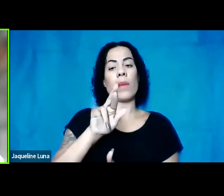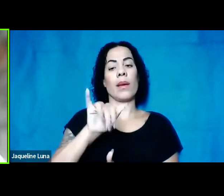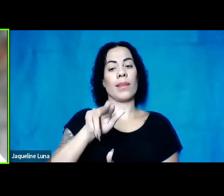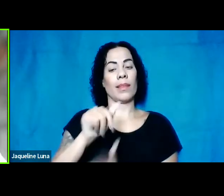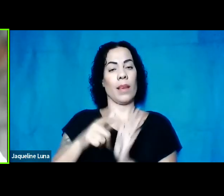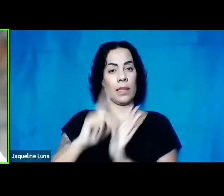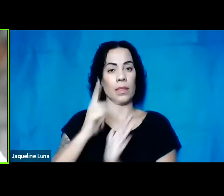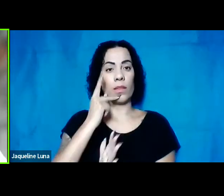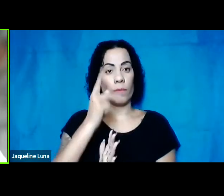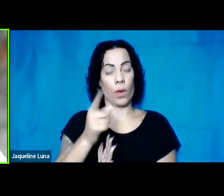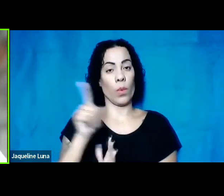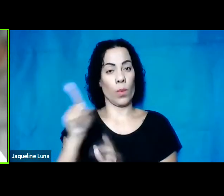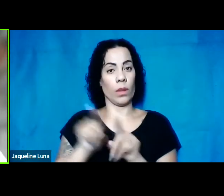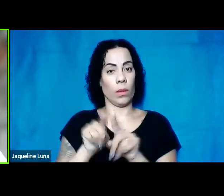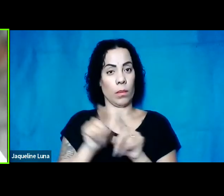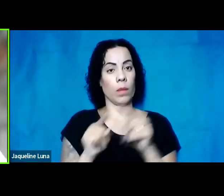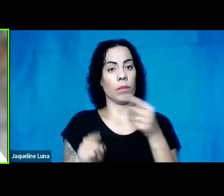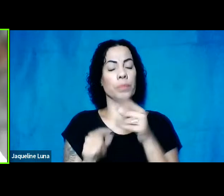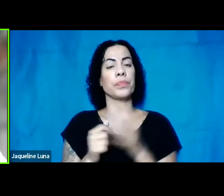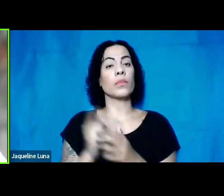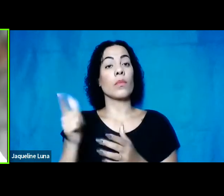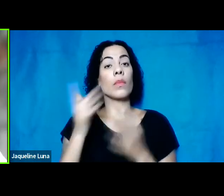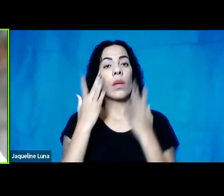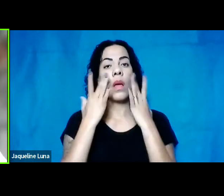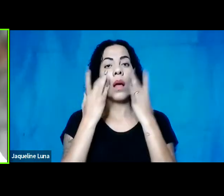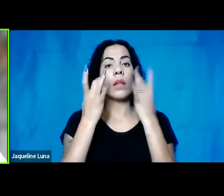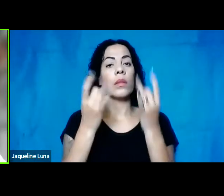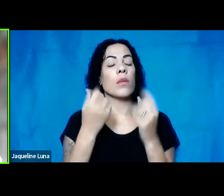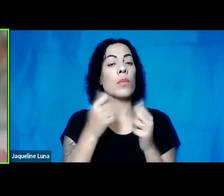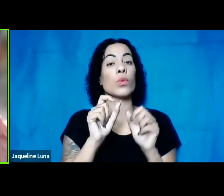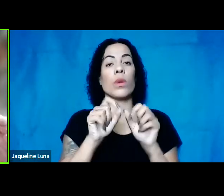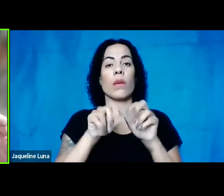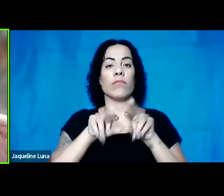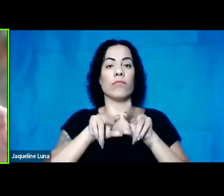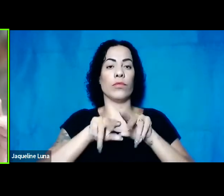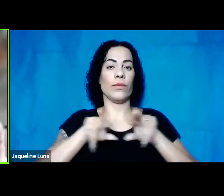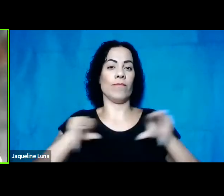dele, para essa questão da diversidade. Então,